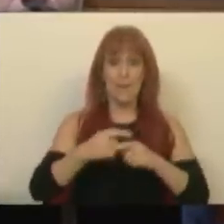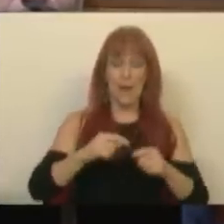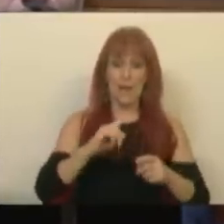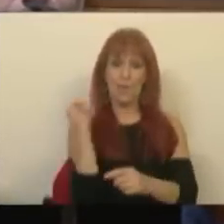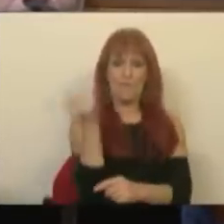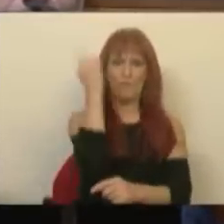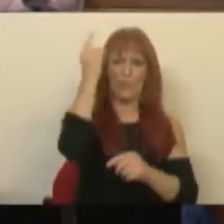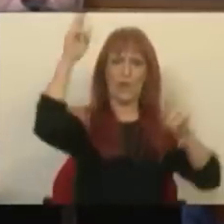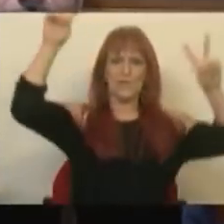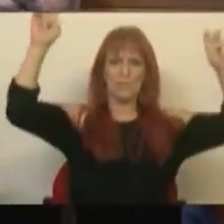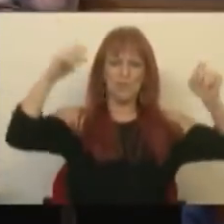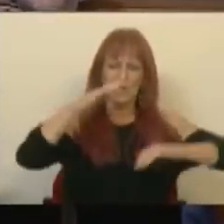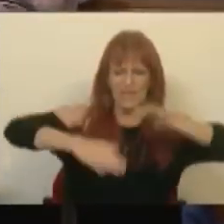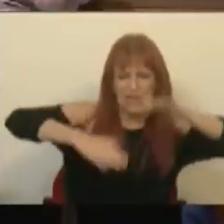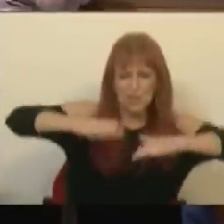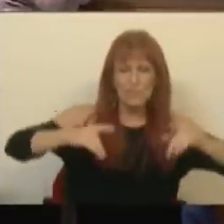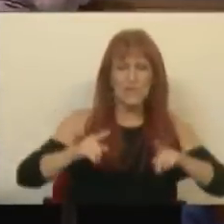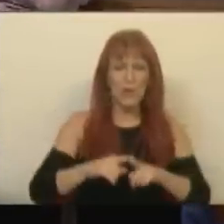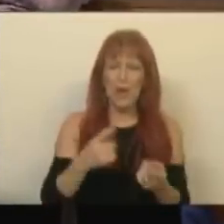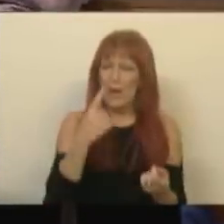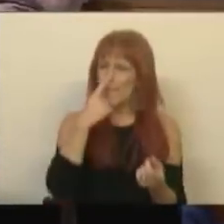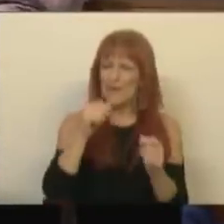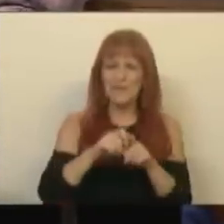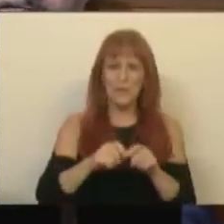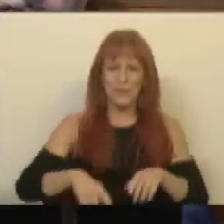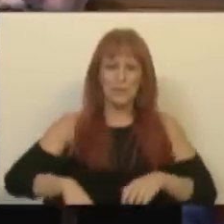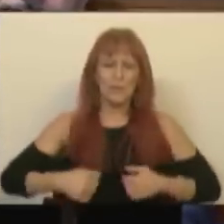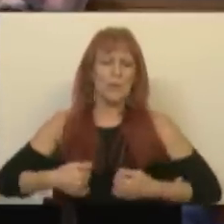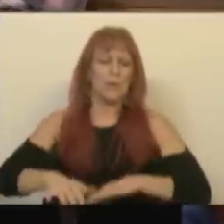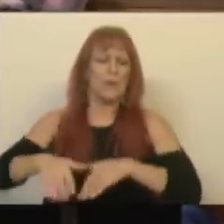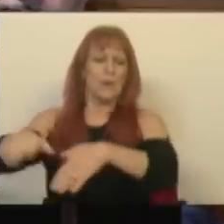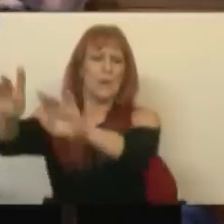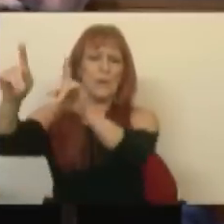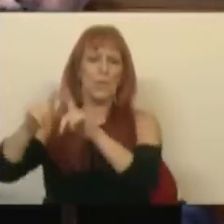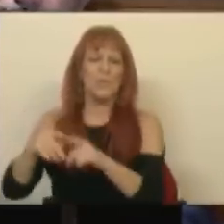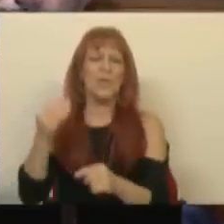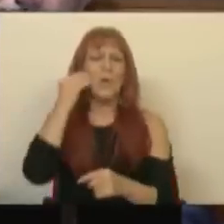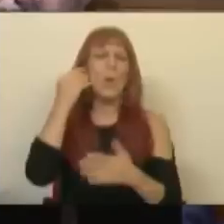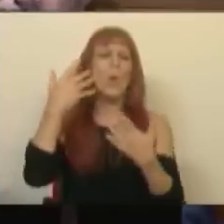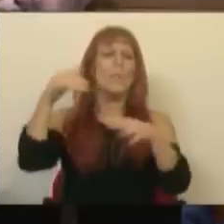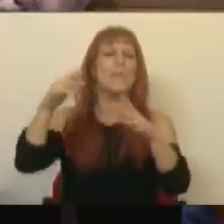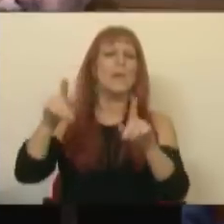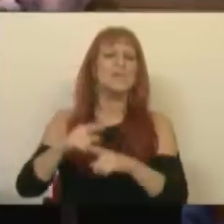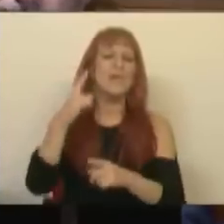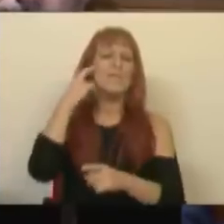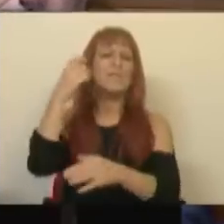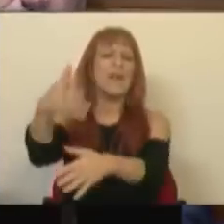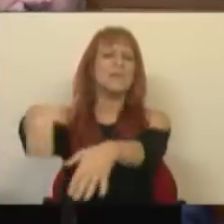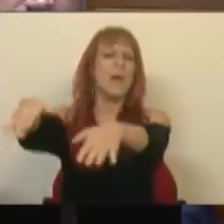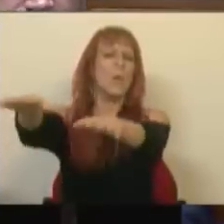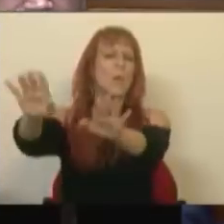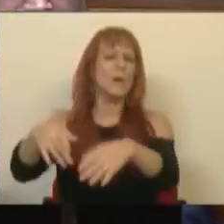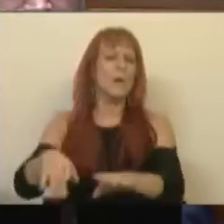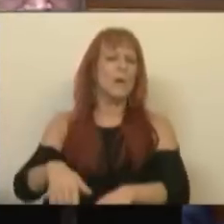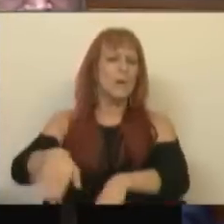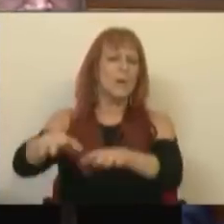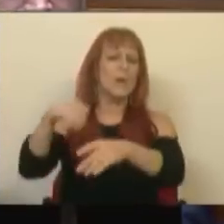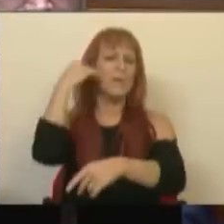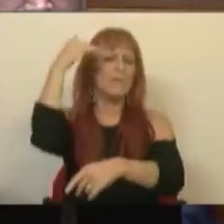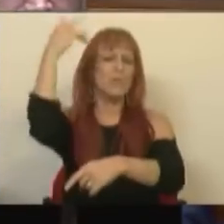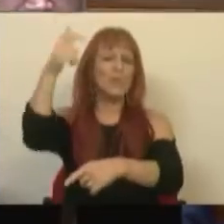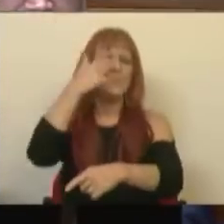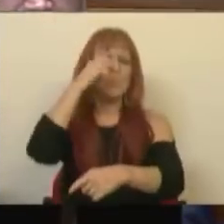furacão da instabilidade eh fez uma espécie de uma fuga para a frente que foi aquele tal mecanismo de de verificação de